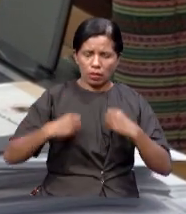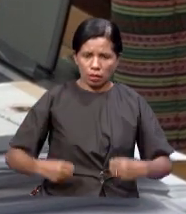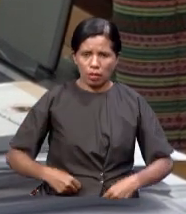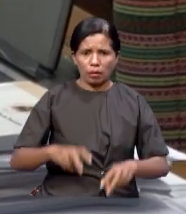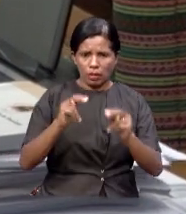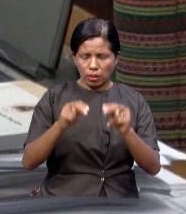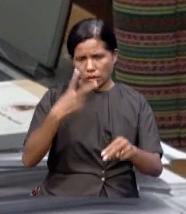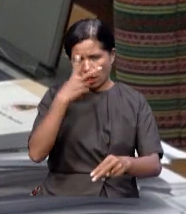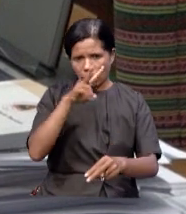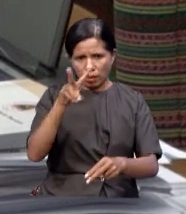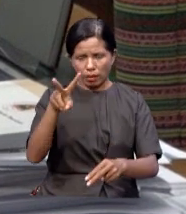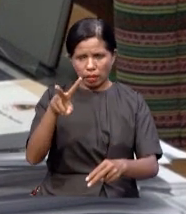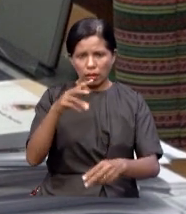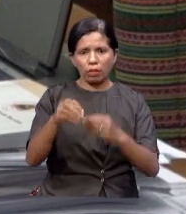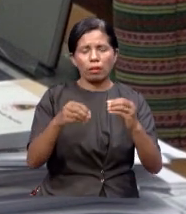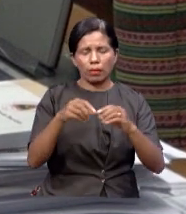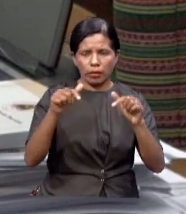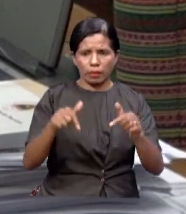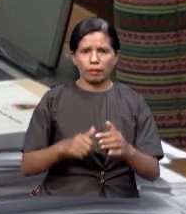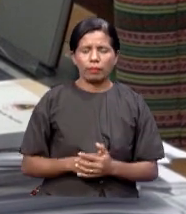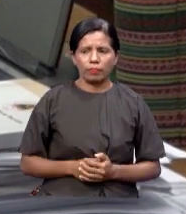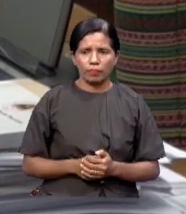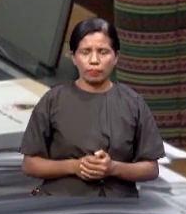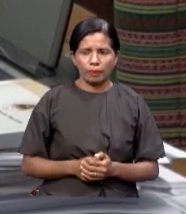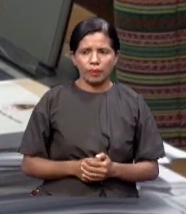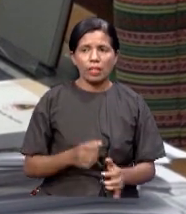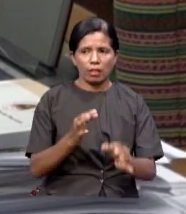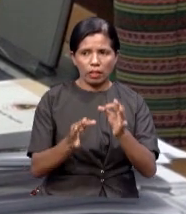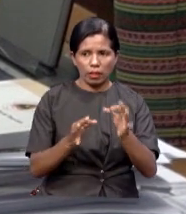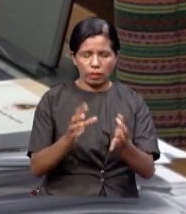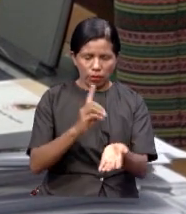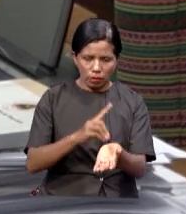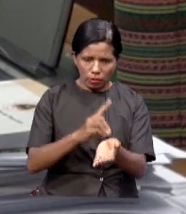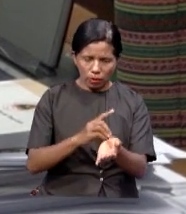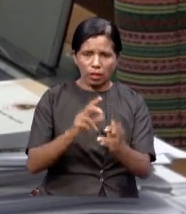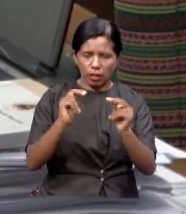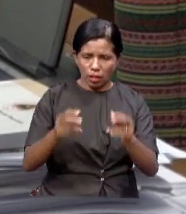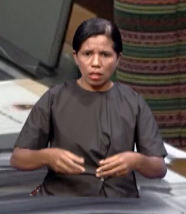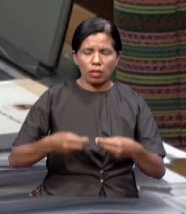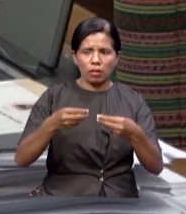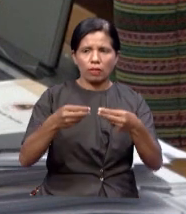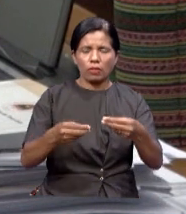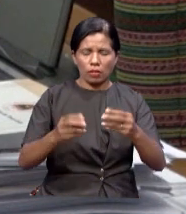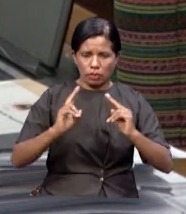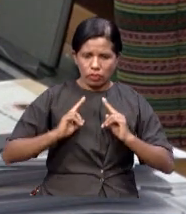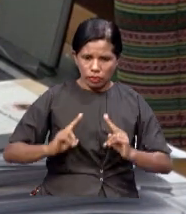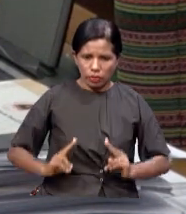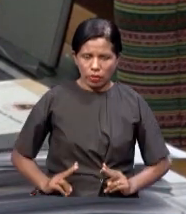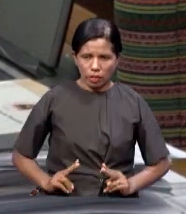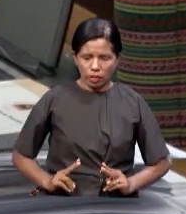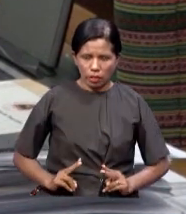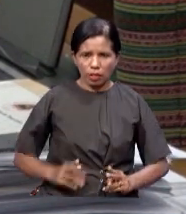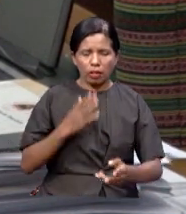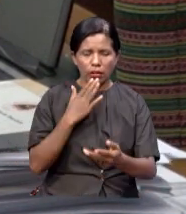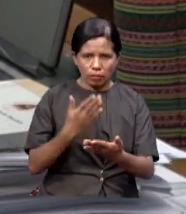haré assunto e da né dizer se doutor e da né tem que ser com ninia vestuário e ninia hatais uniforme na vez que profissional